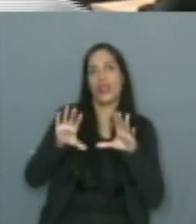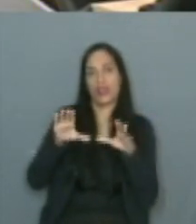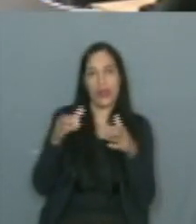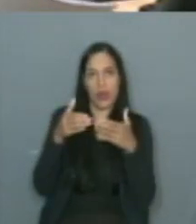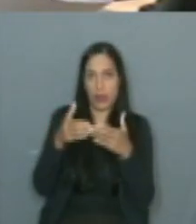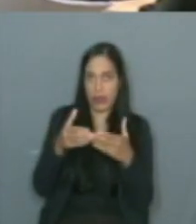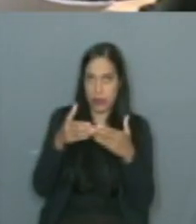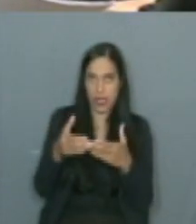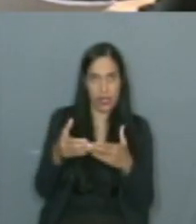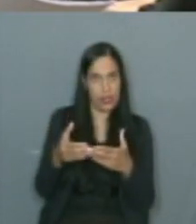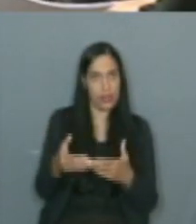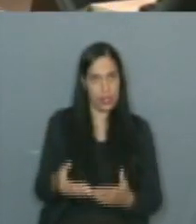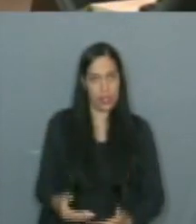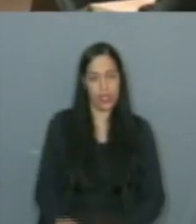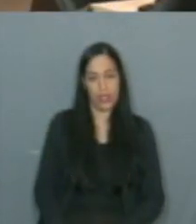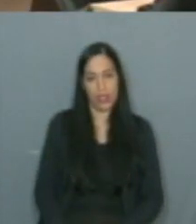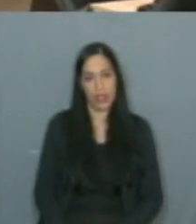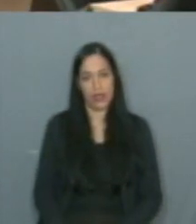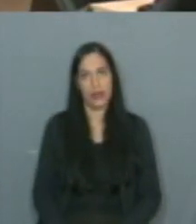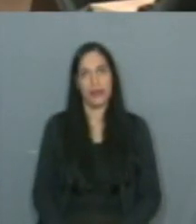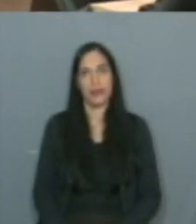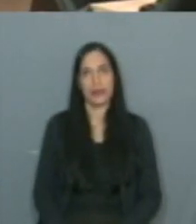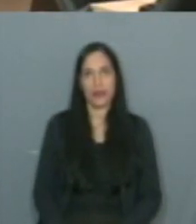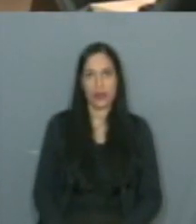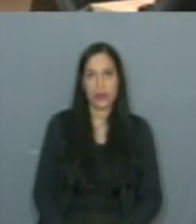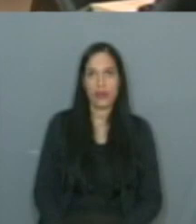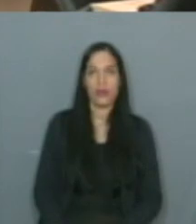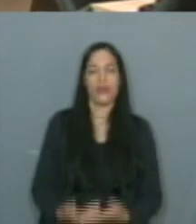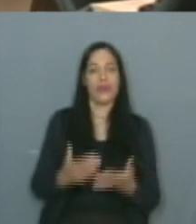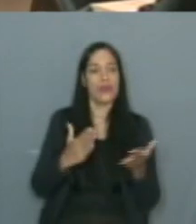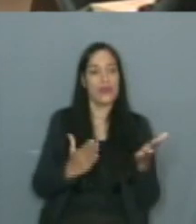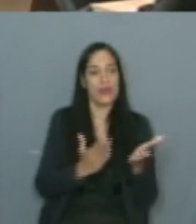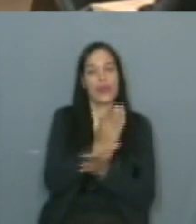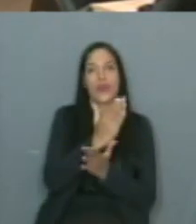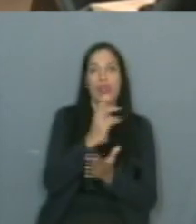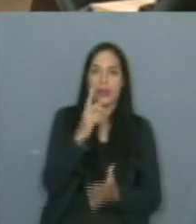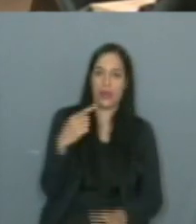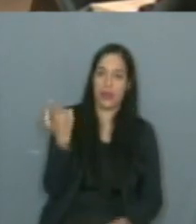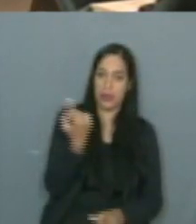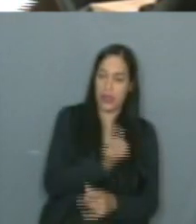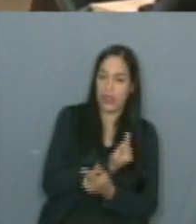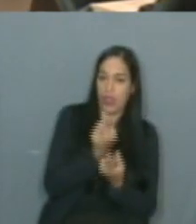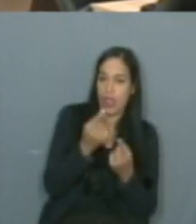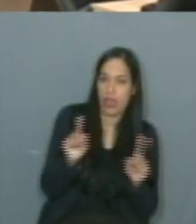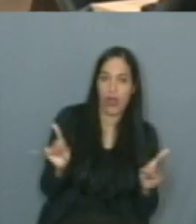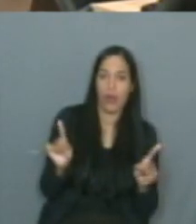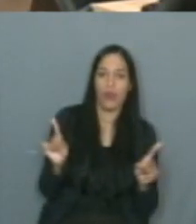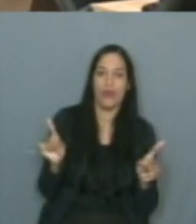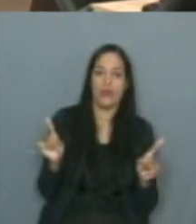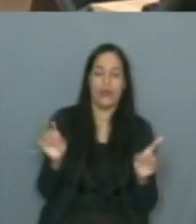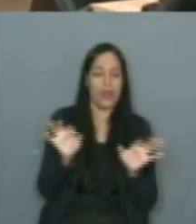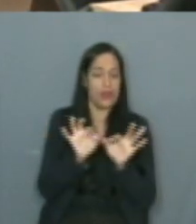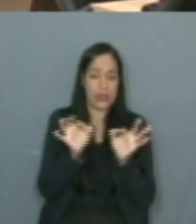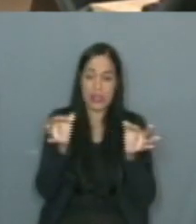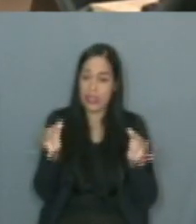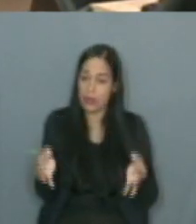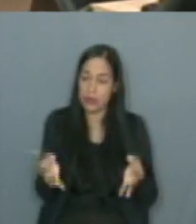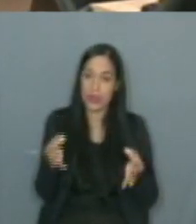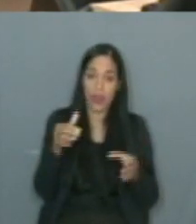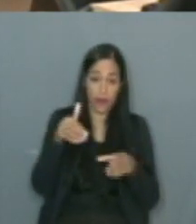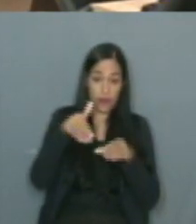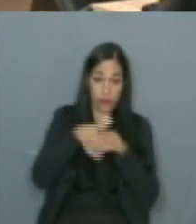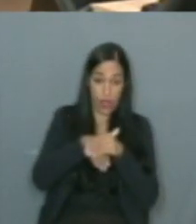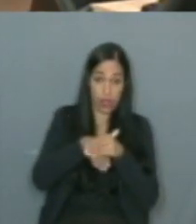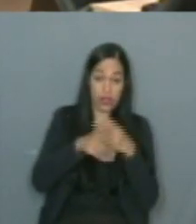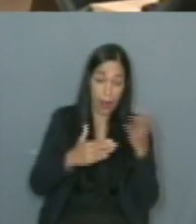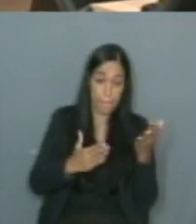igual teor. Mas por que para a senhora pode ser aprovado, para nós não? E a pergunta é simples, se a senhora vota a favor dessa